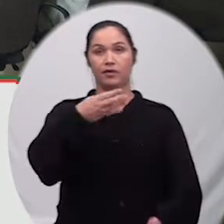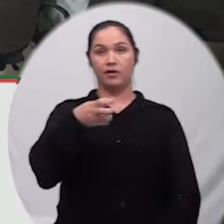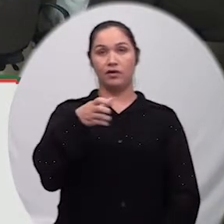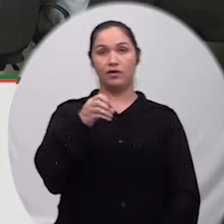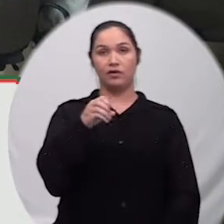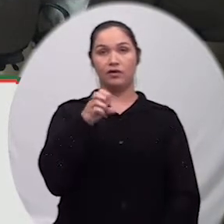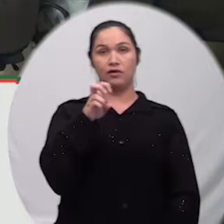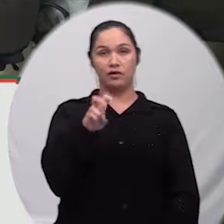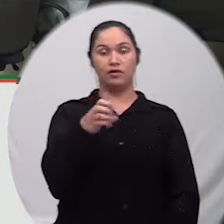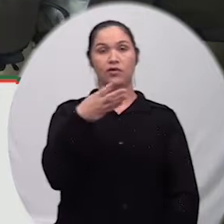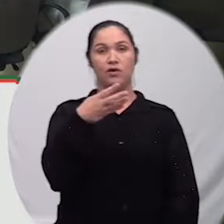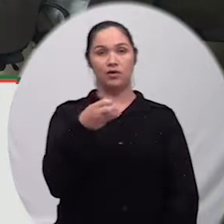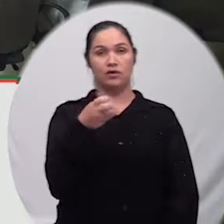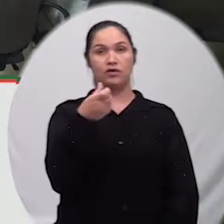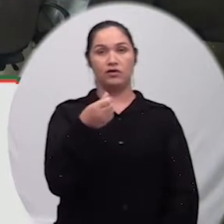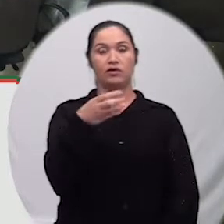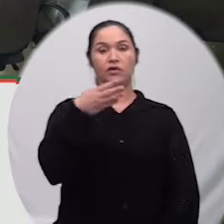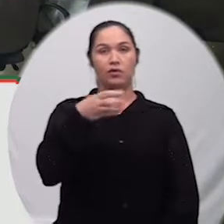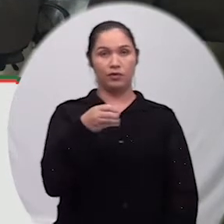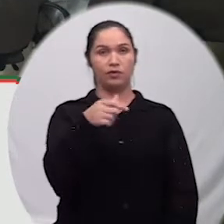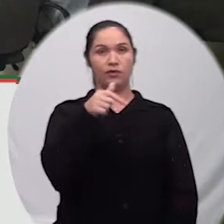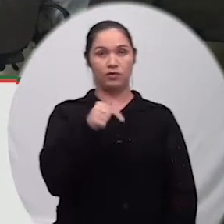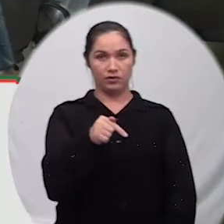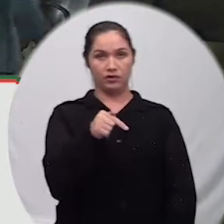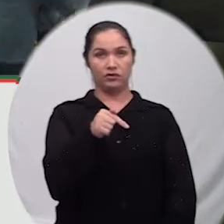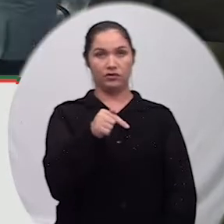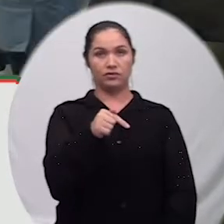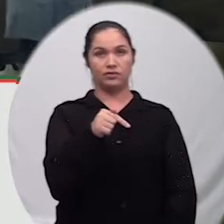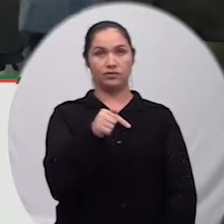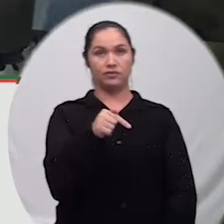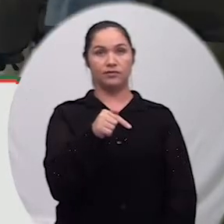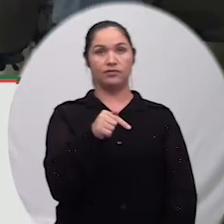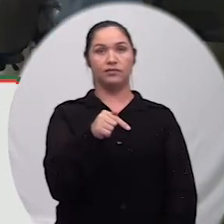406, 407/18, indicação número